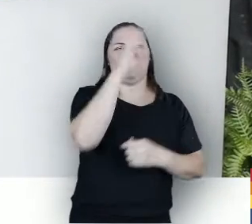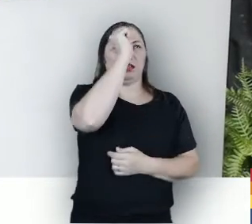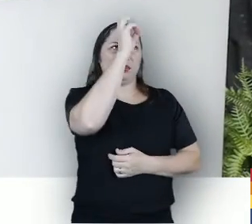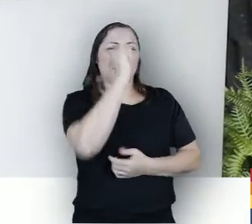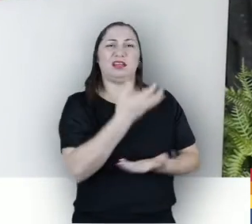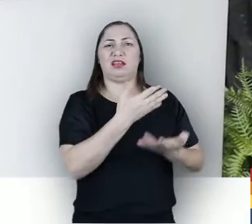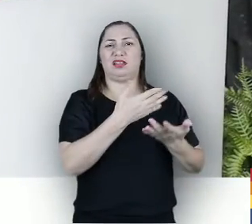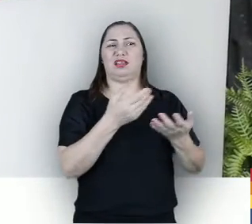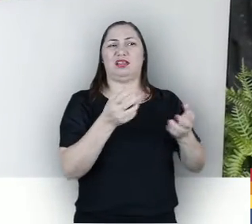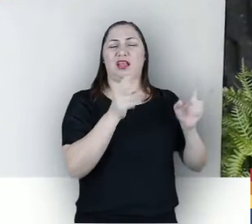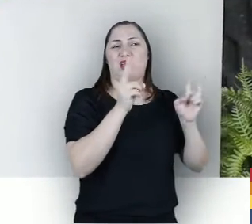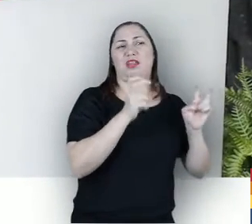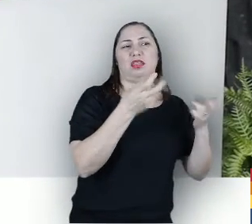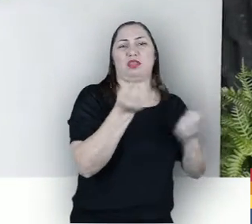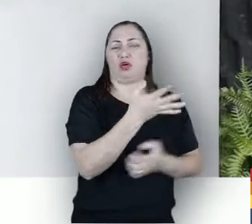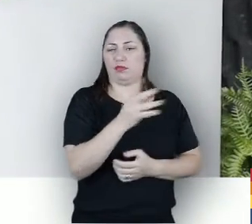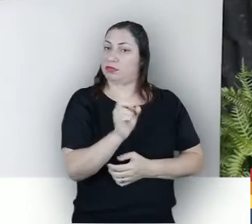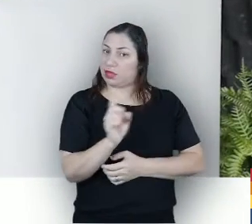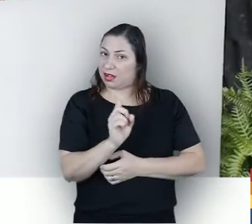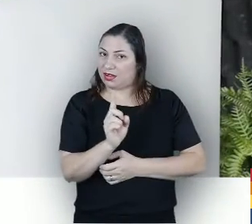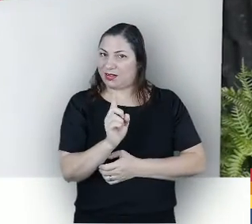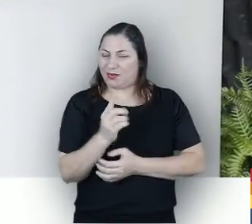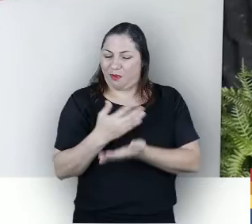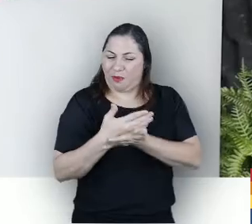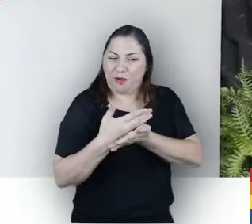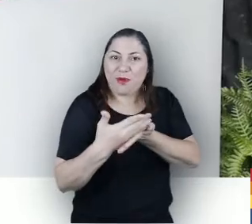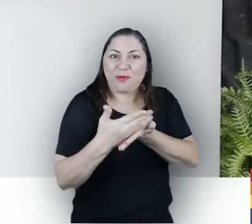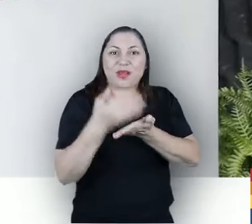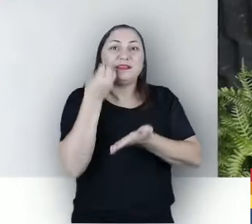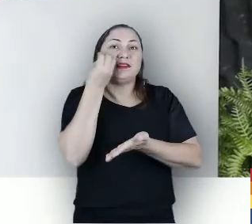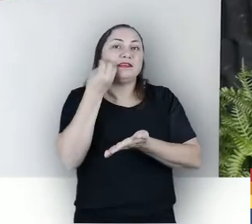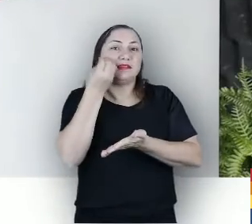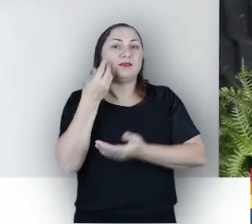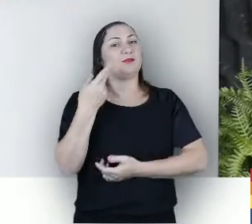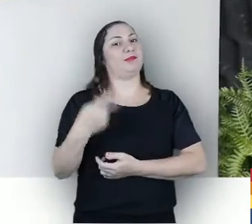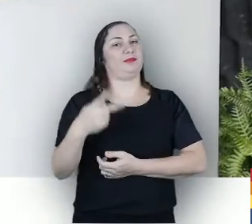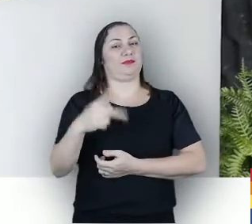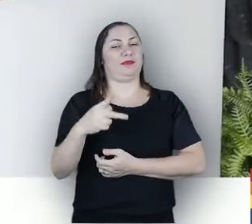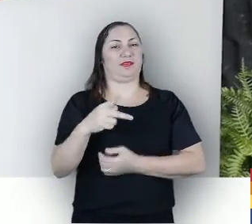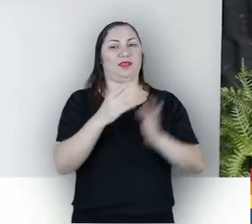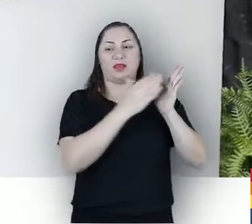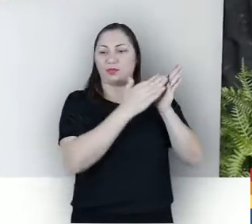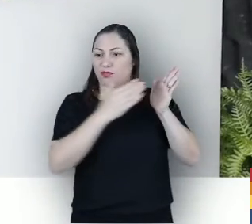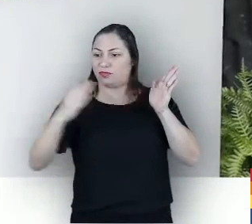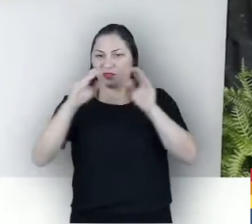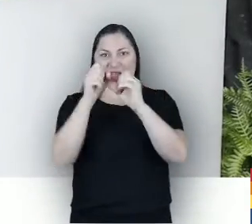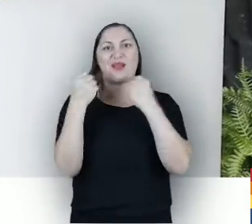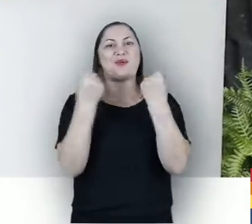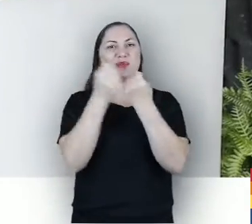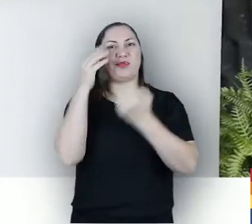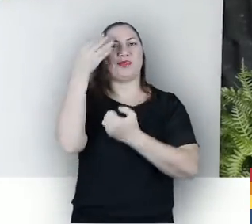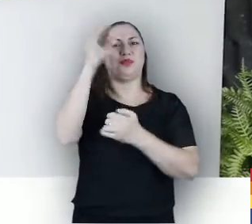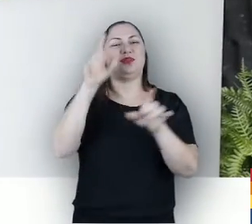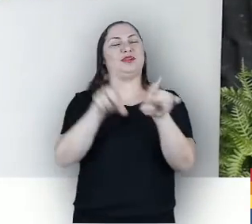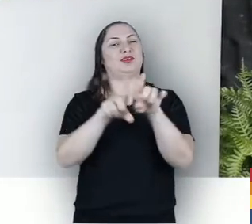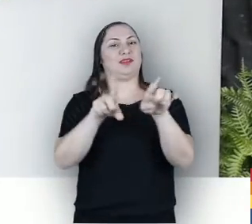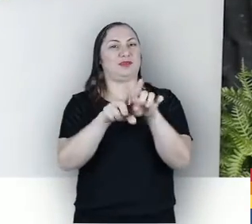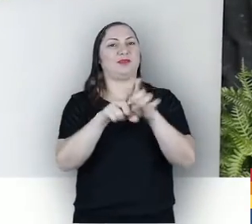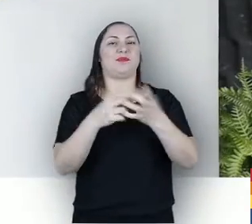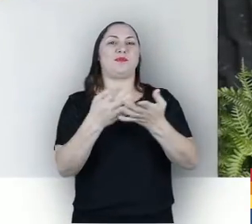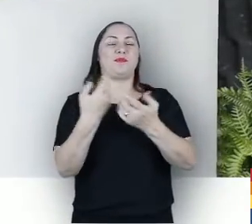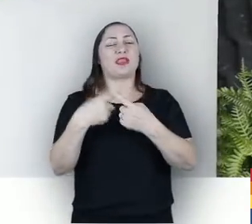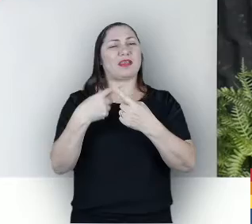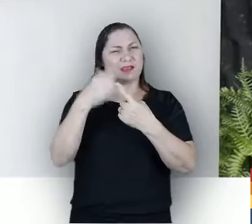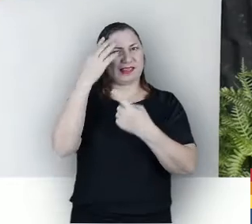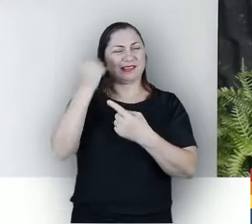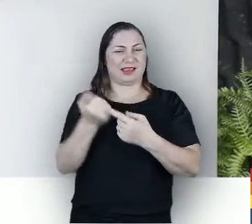se fazer como parte da construção do conhecimento, não vai ser uma coisa que ele vai chegar na escola, ele vai ter